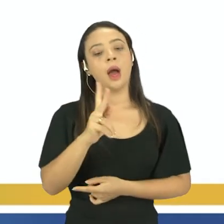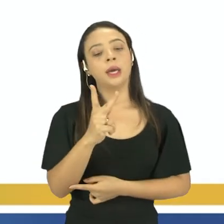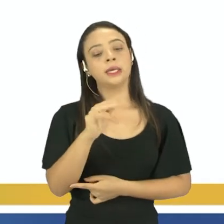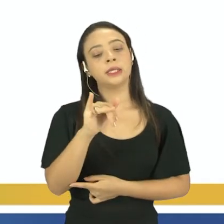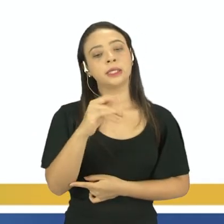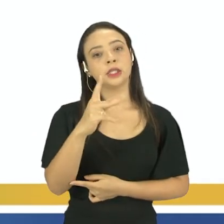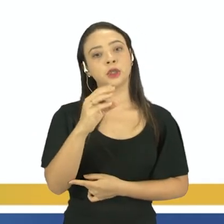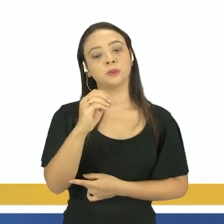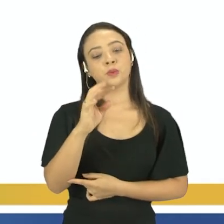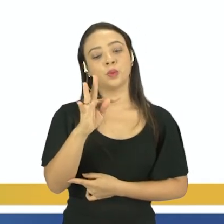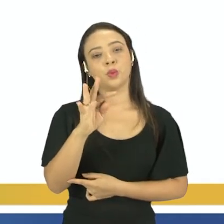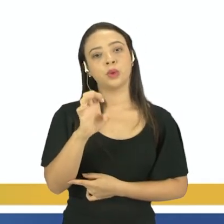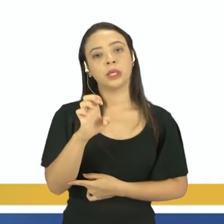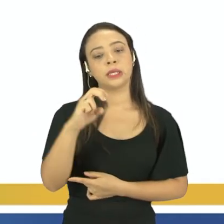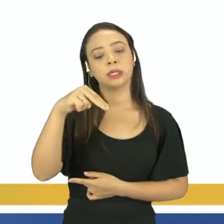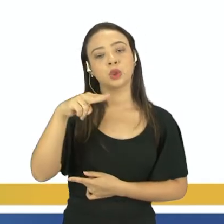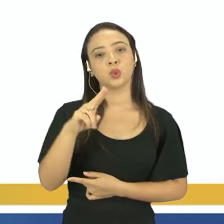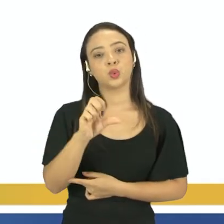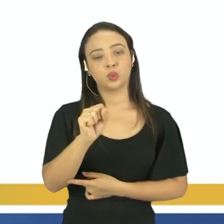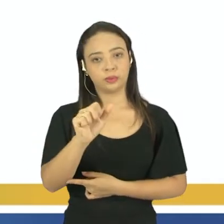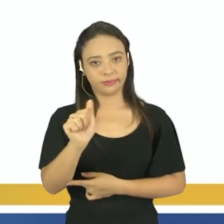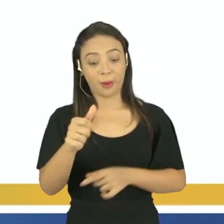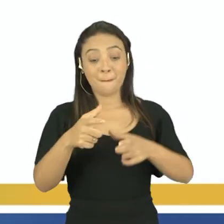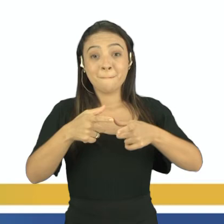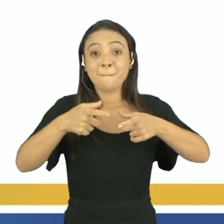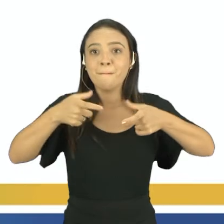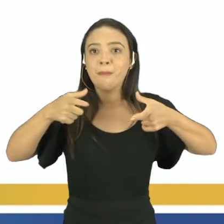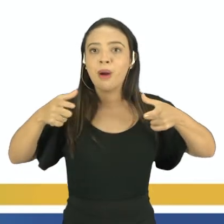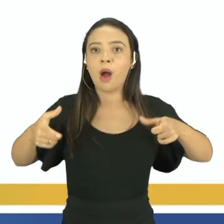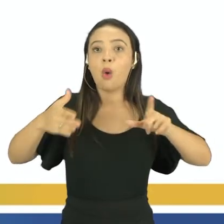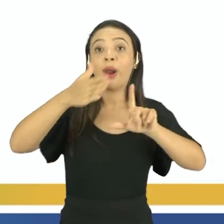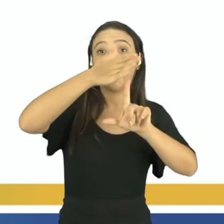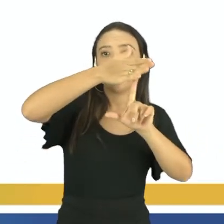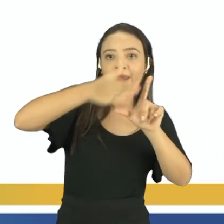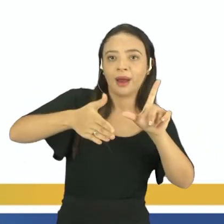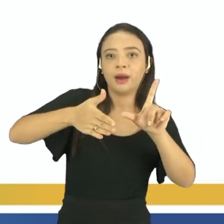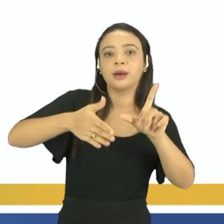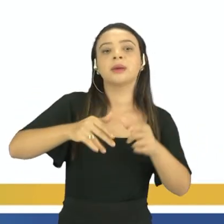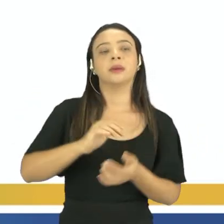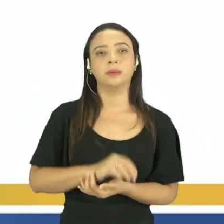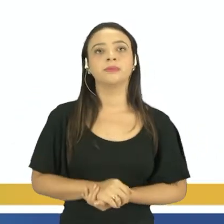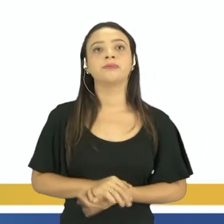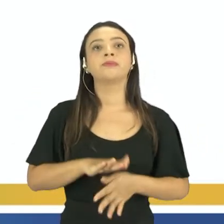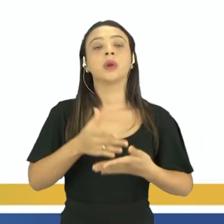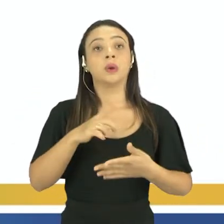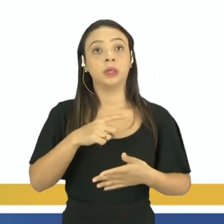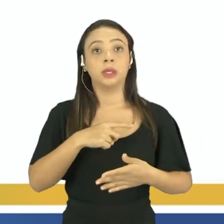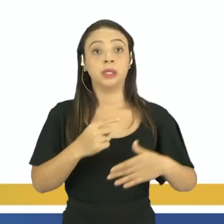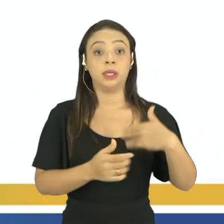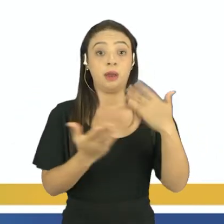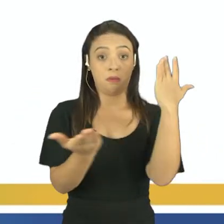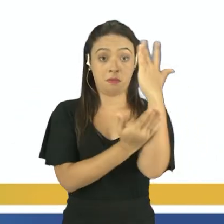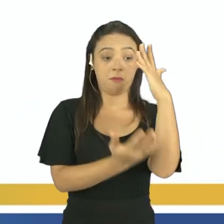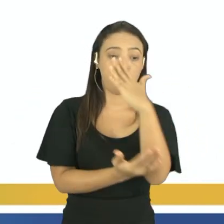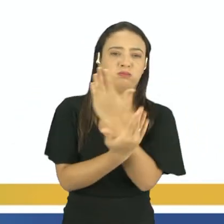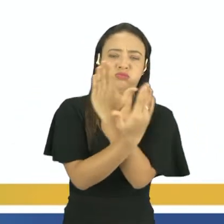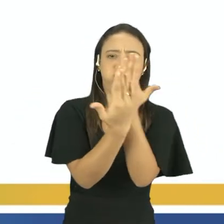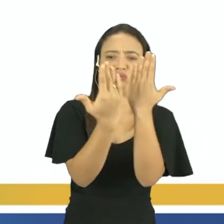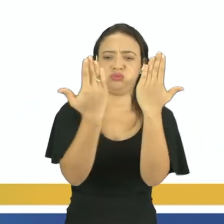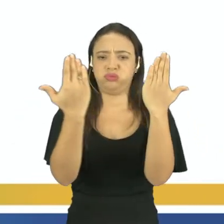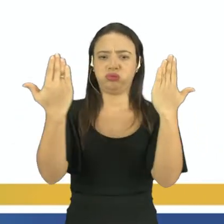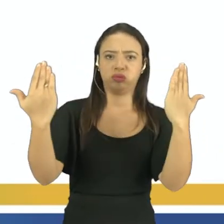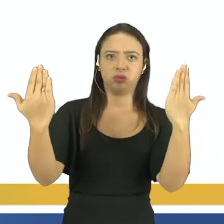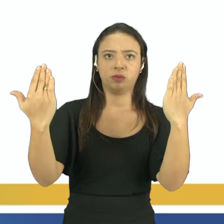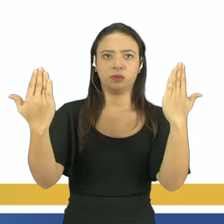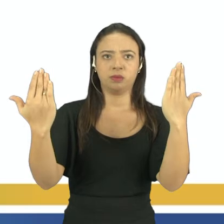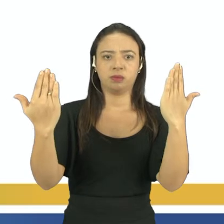o maior lado desse triângulo. Vejam que essa cerca, né, que aparece aí, ela está posicionada exatamente